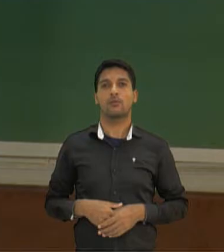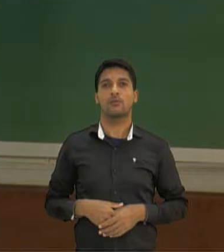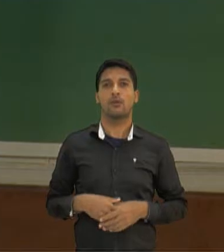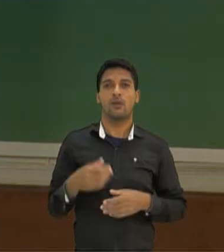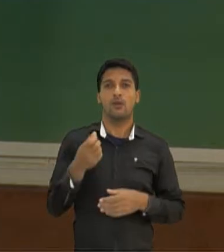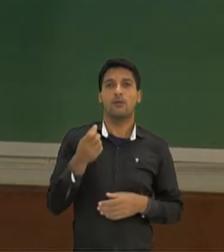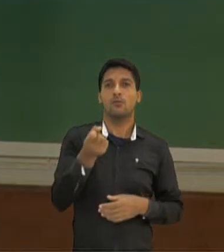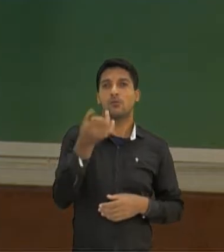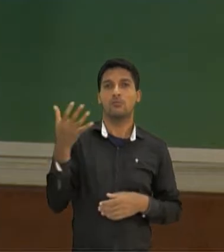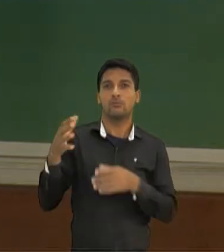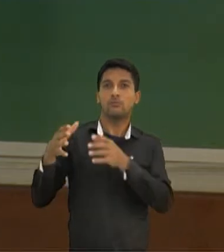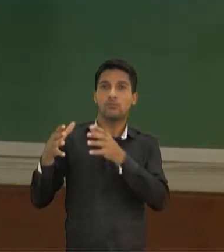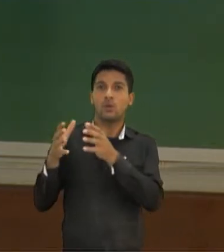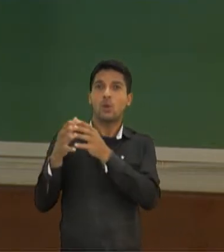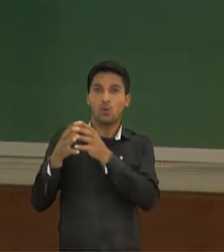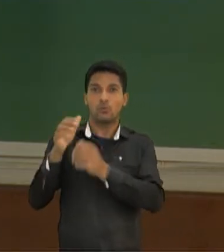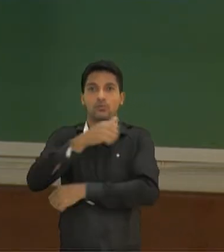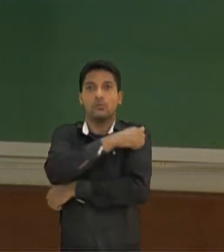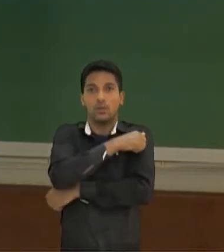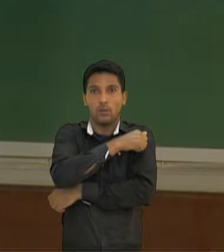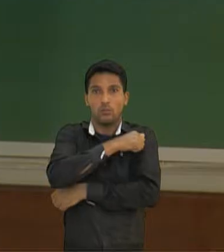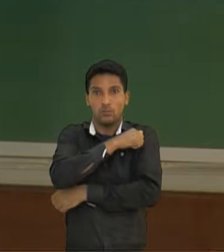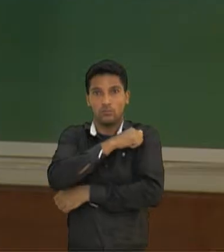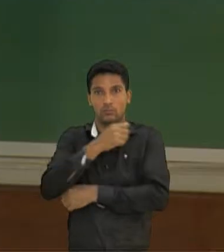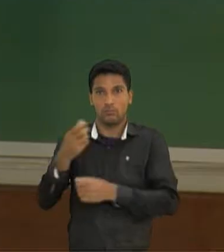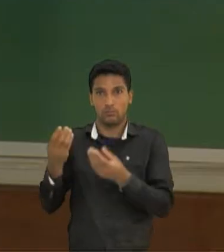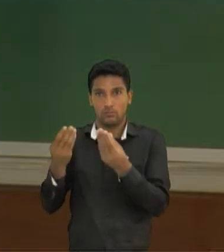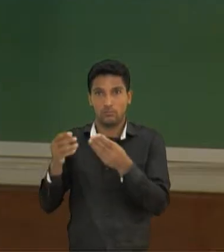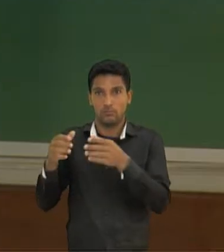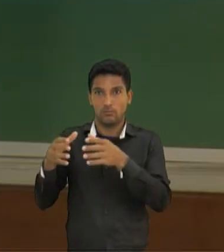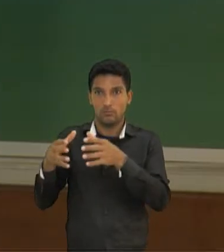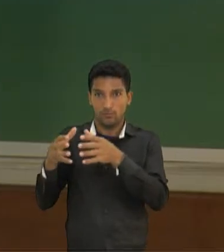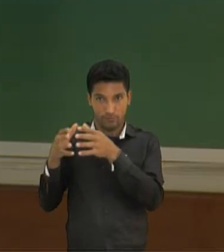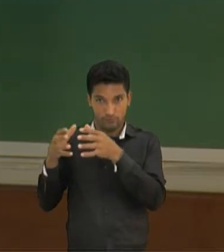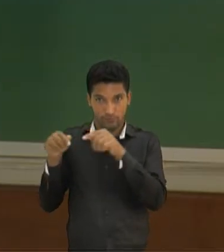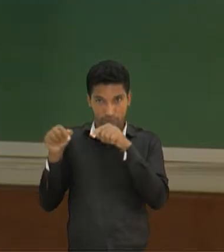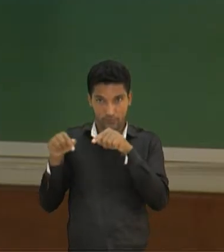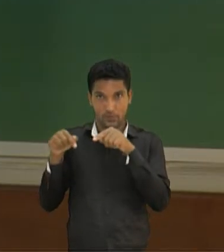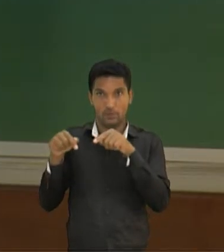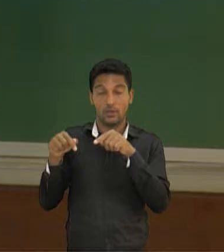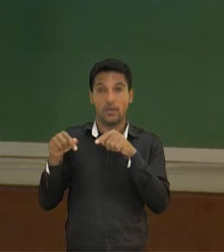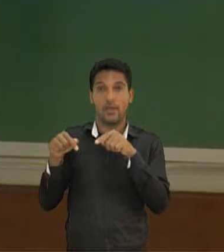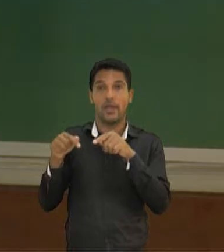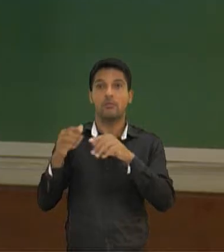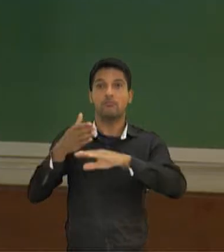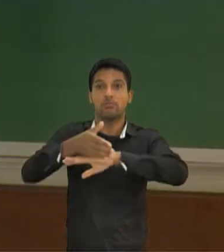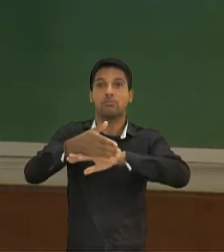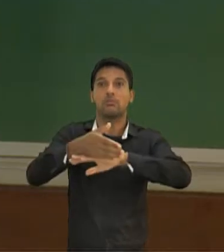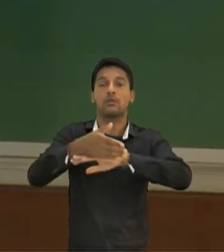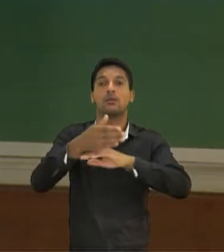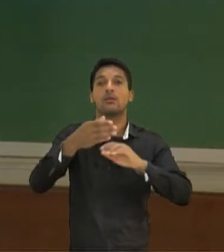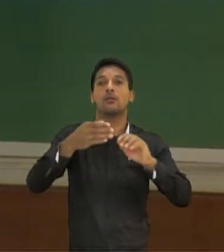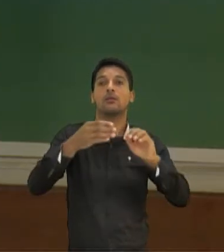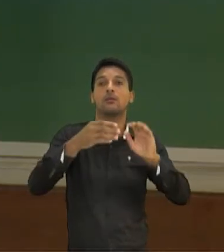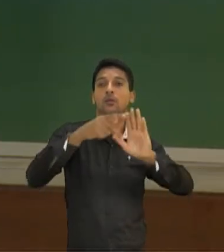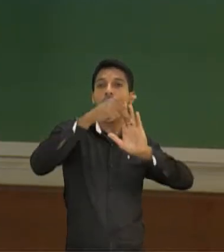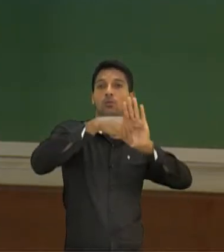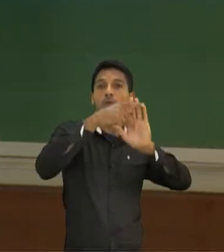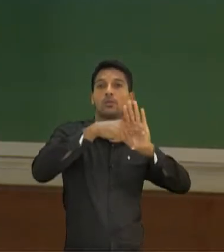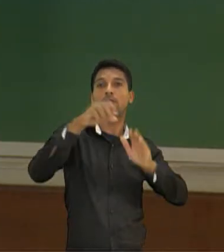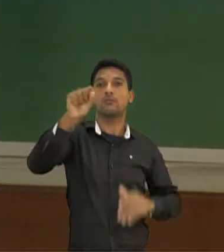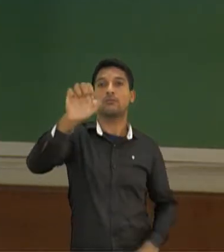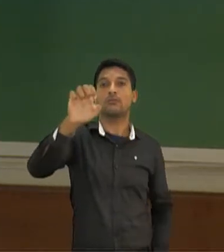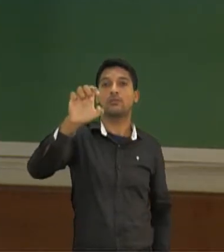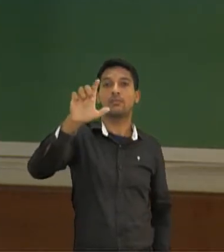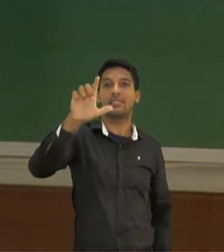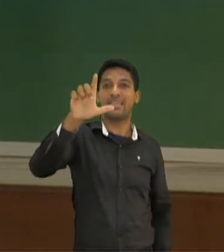um projeto que visa a oportunizar aos estudantes que eles possam fazer atividades aí pendentes,